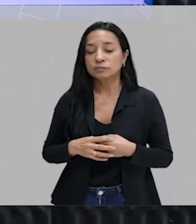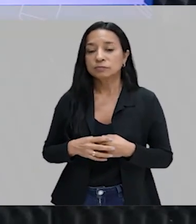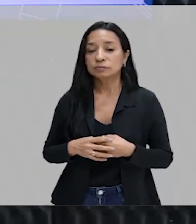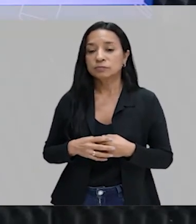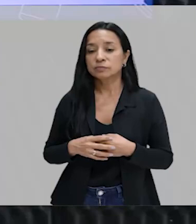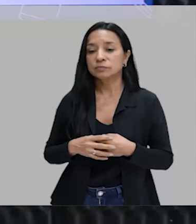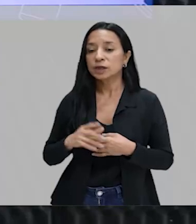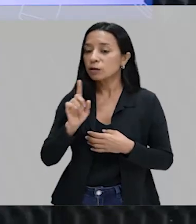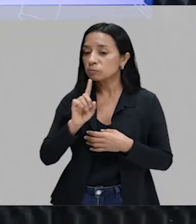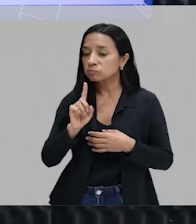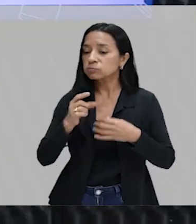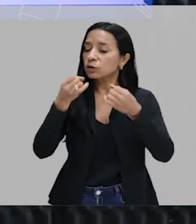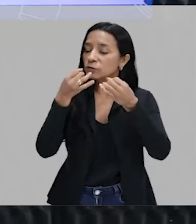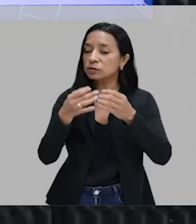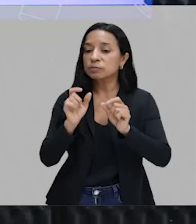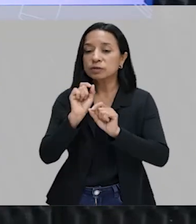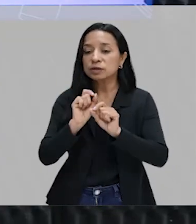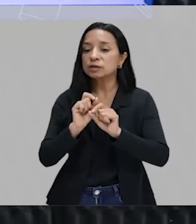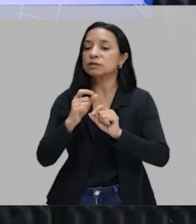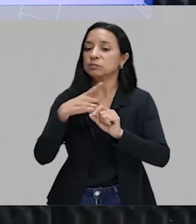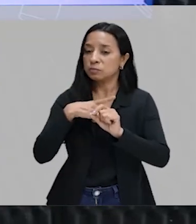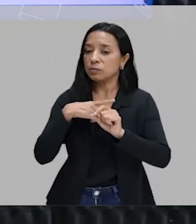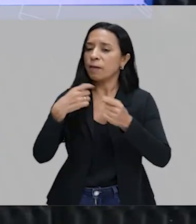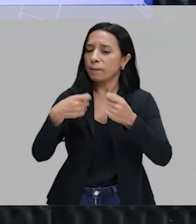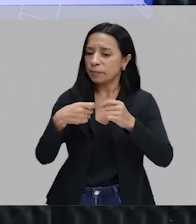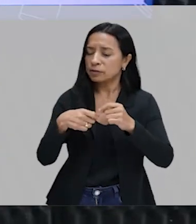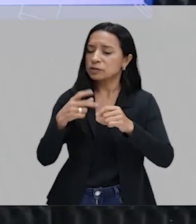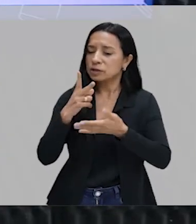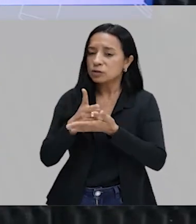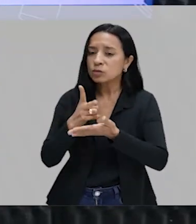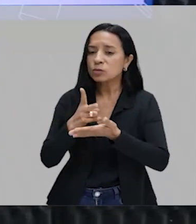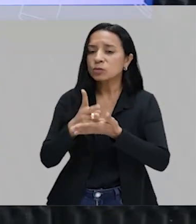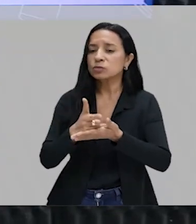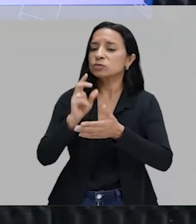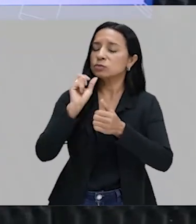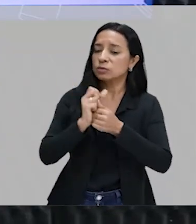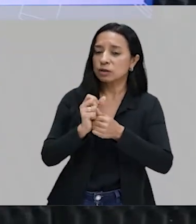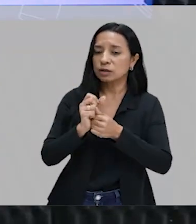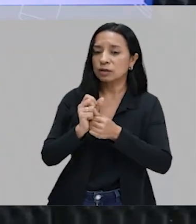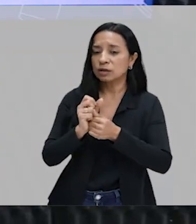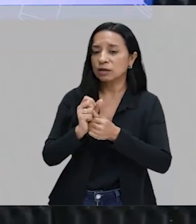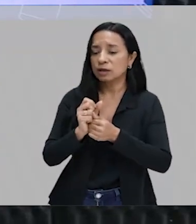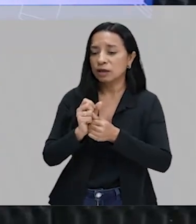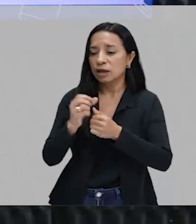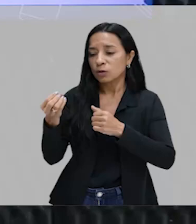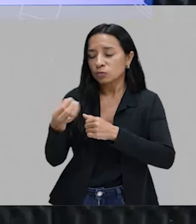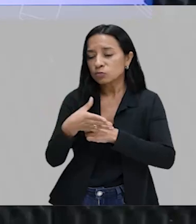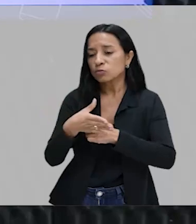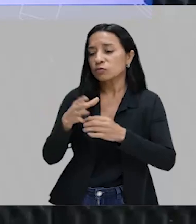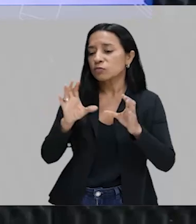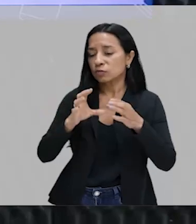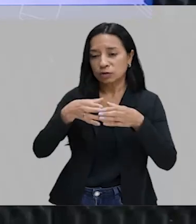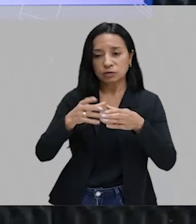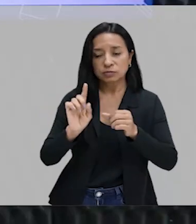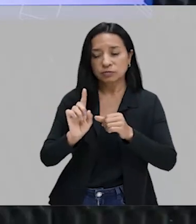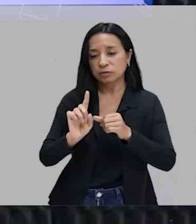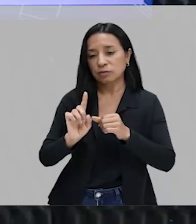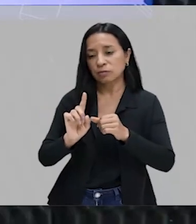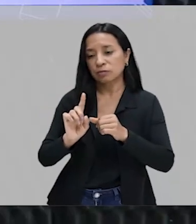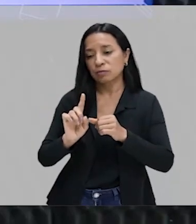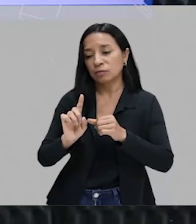fala em manter a propriedade coletiva e fazer uma modernização social. A modernização que ele discute é a